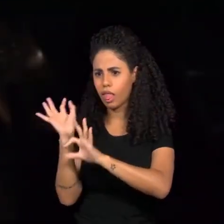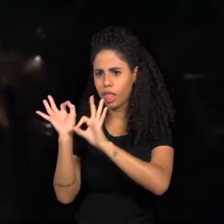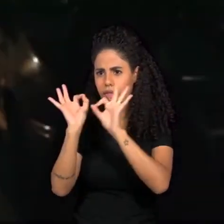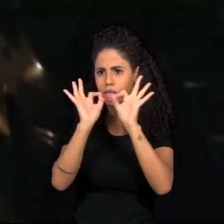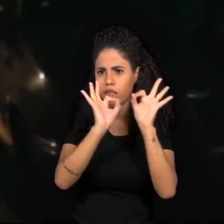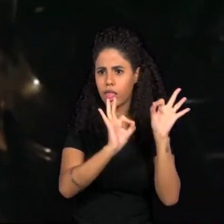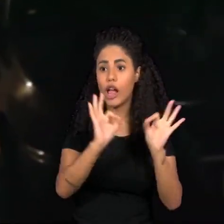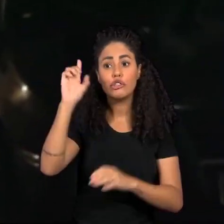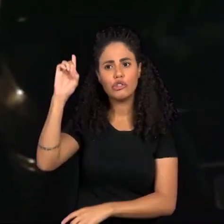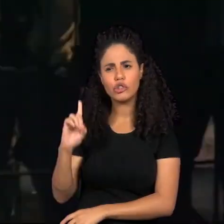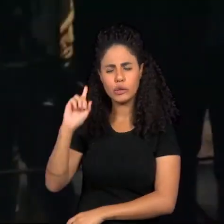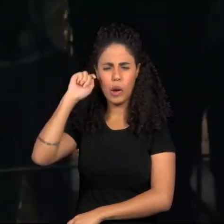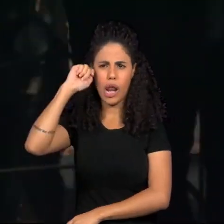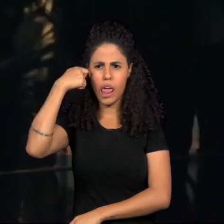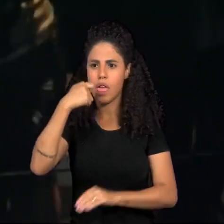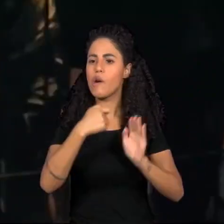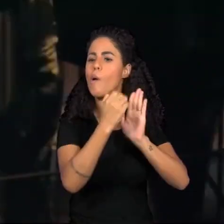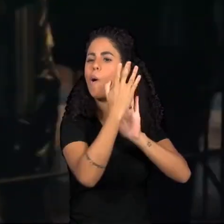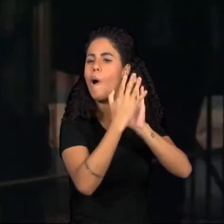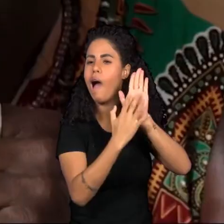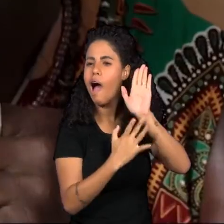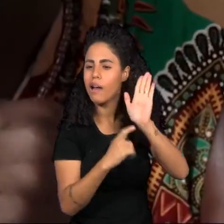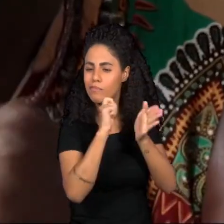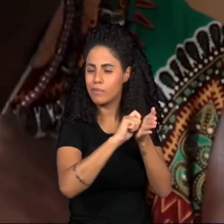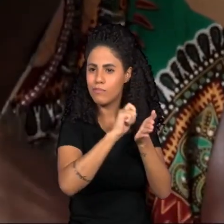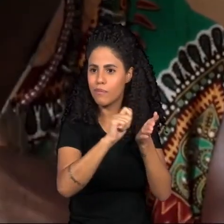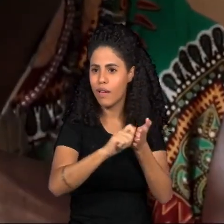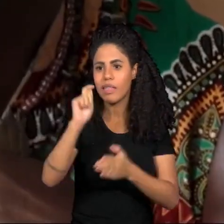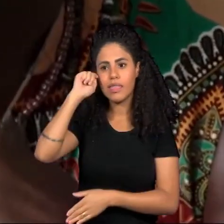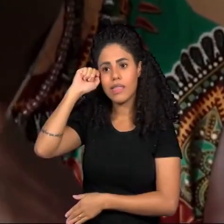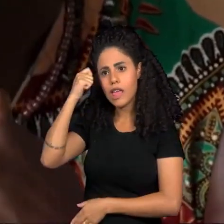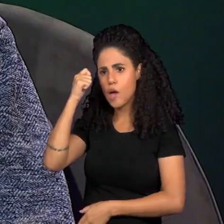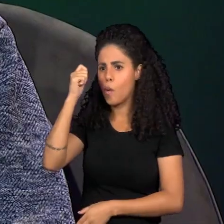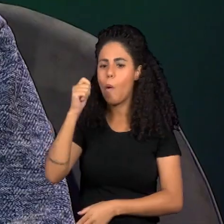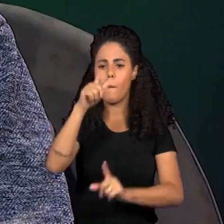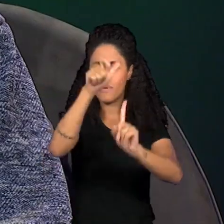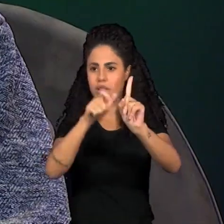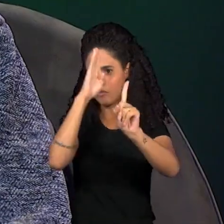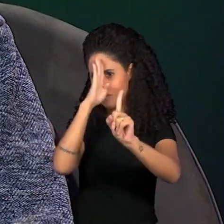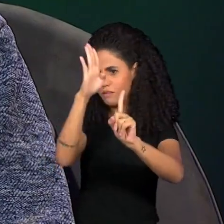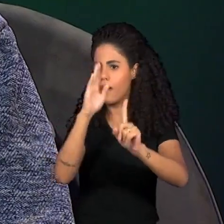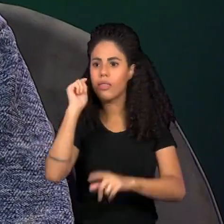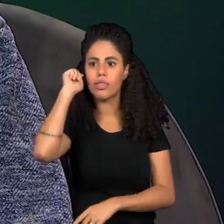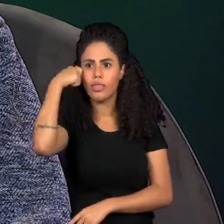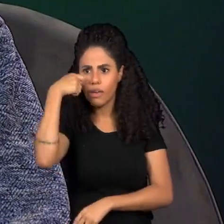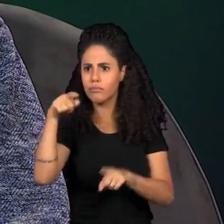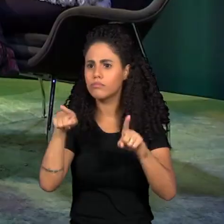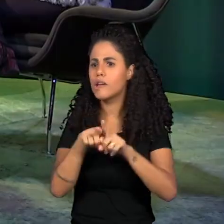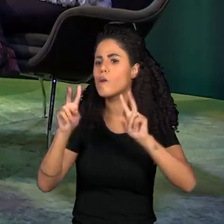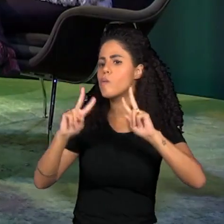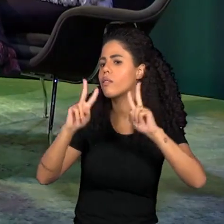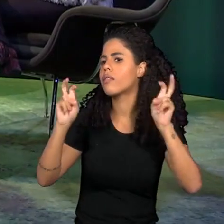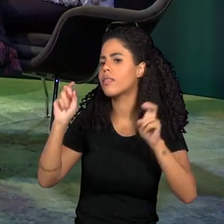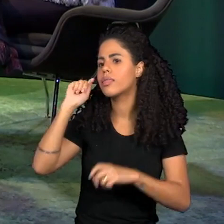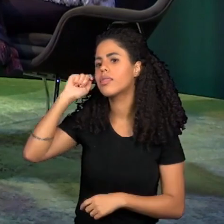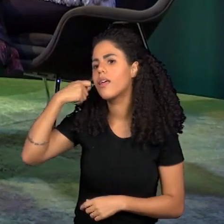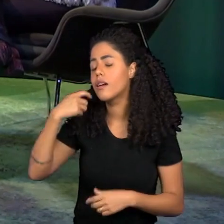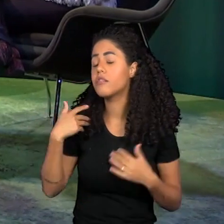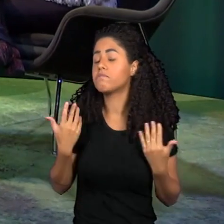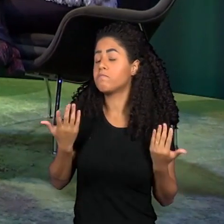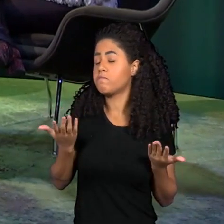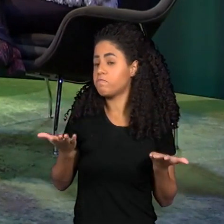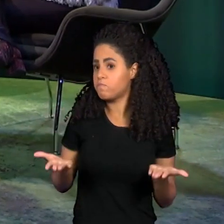diretor negro, os roteiristas negros, personagens principais negros e tal, tratando de uma temática negra. Tem muita